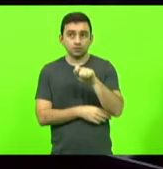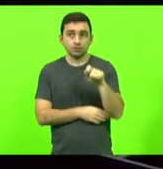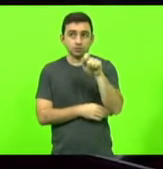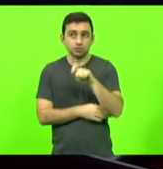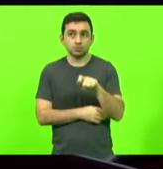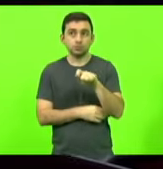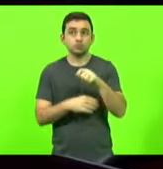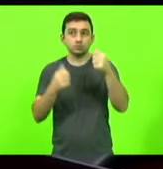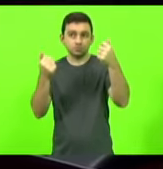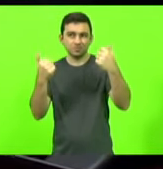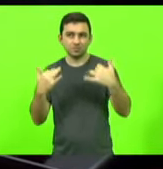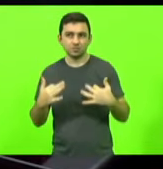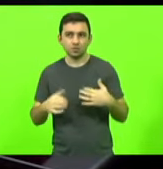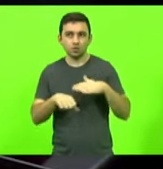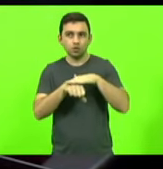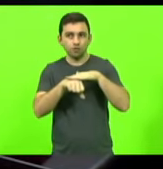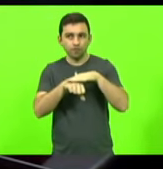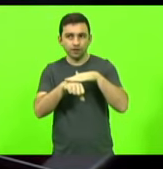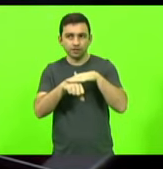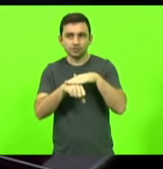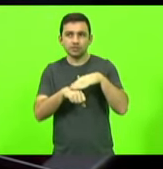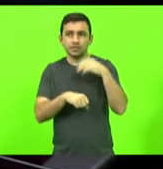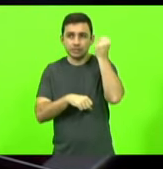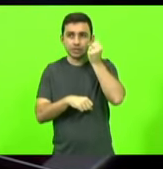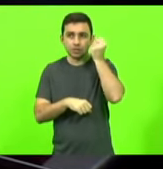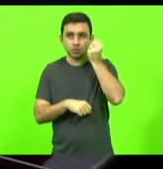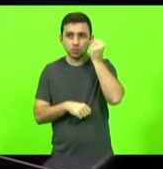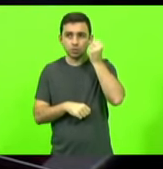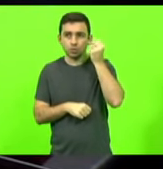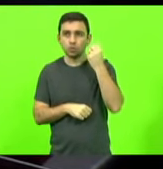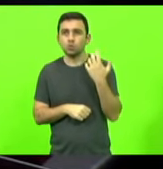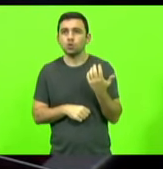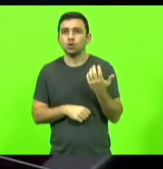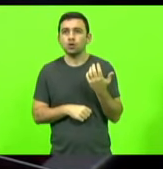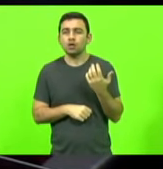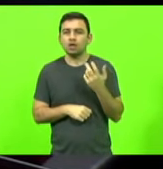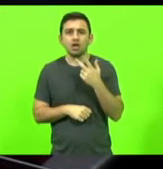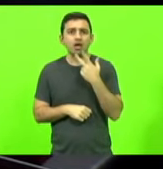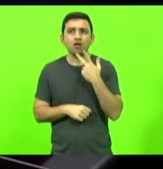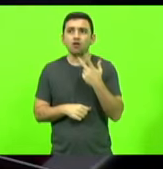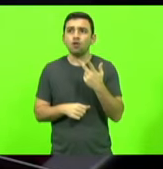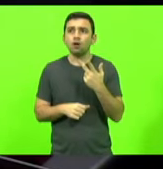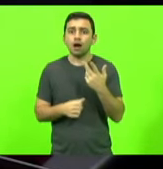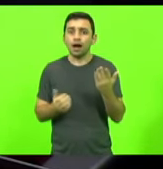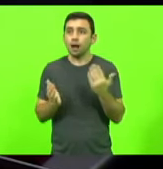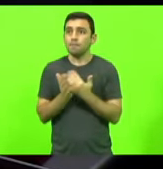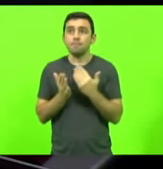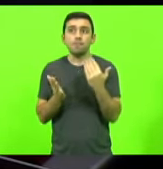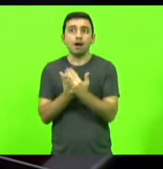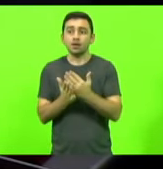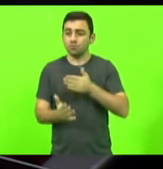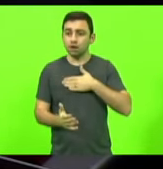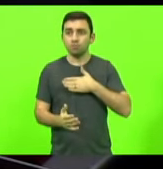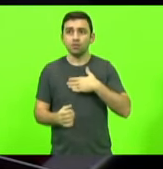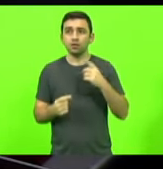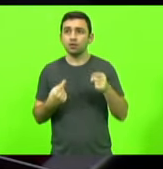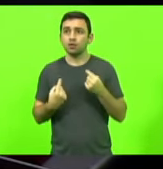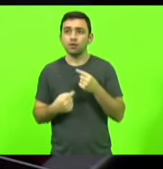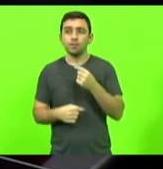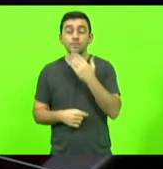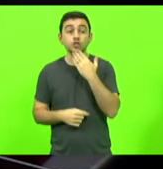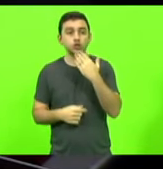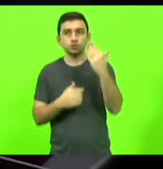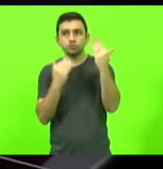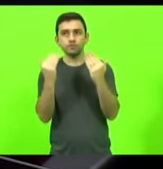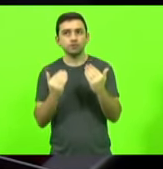foram falar depois que o senador Jorginho Melo, não fizeram tanto barulho quando fizeram no meu veto, no meu pedido de vista